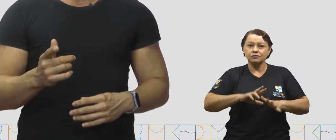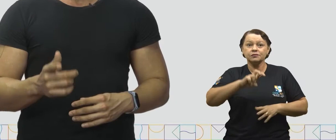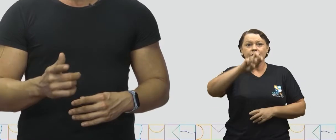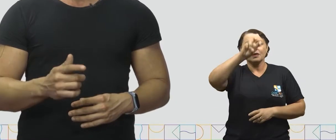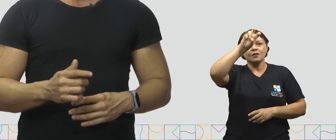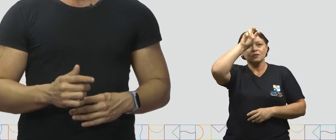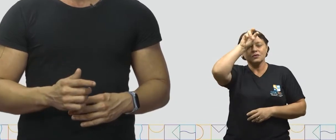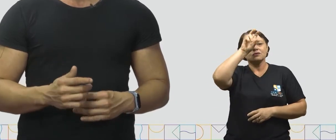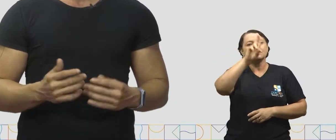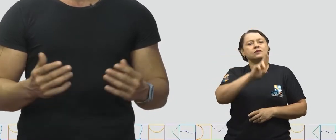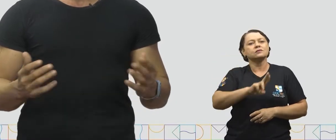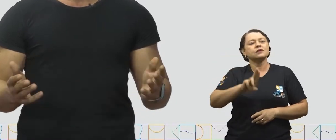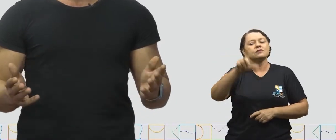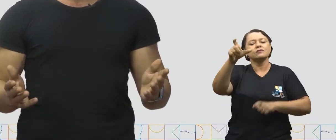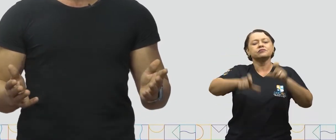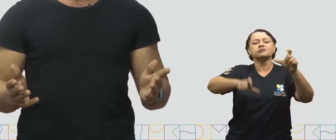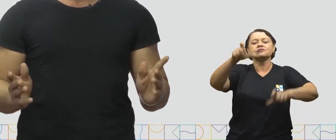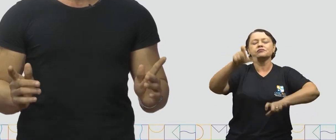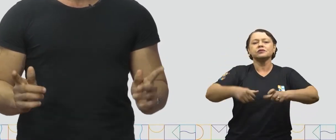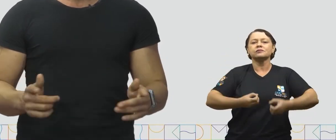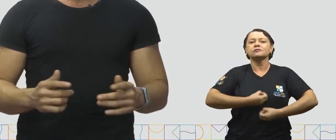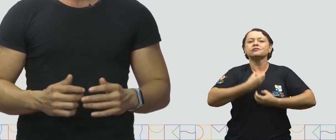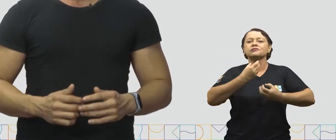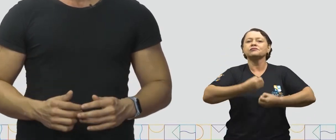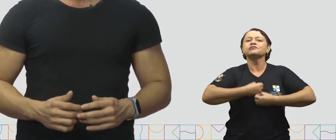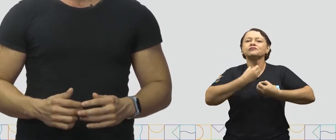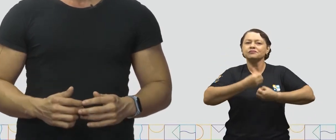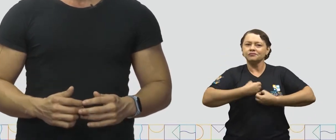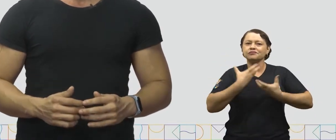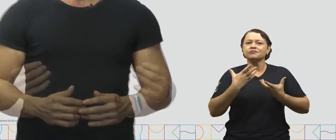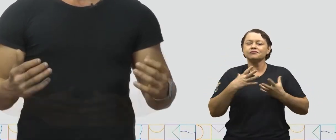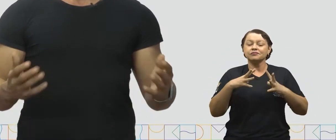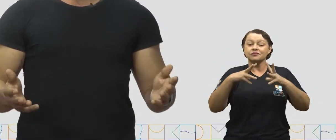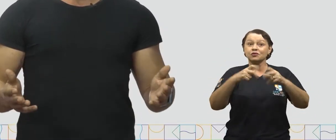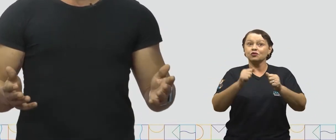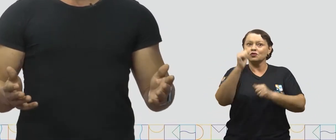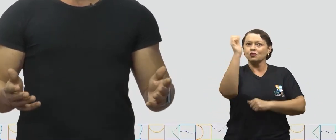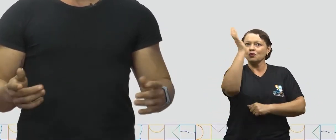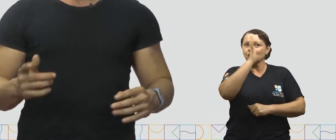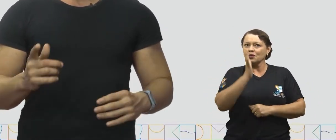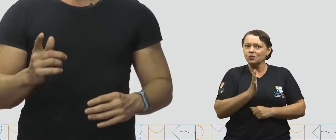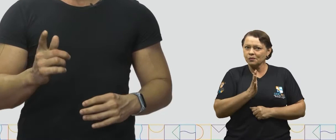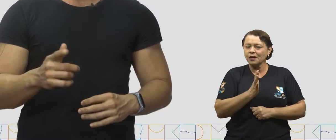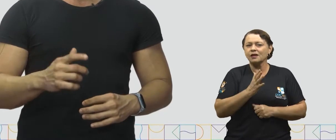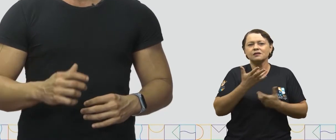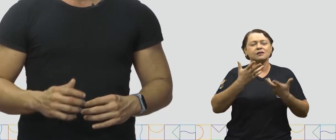usavam mensageiros para difusão de decretos em todo o território. Os